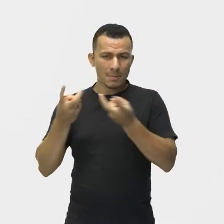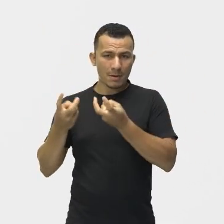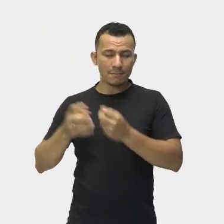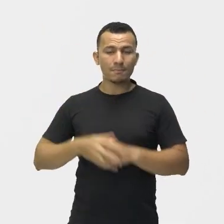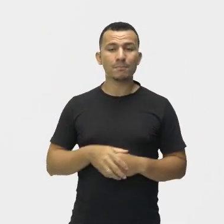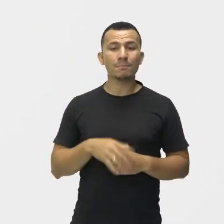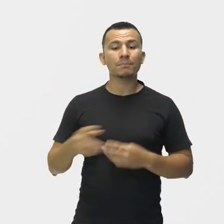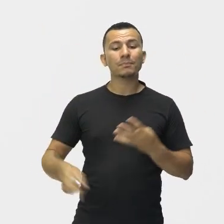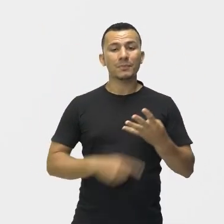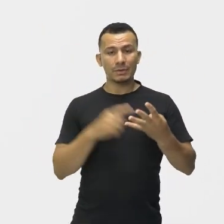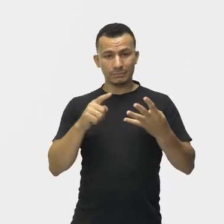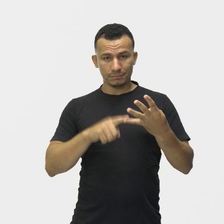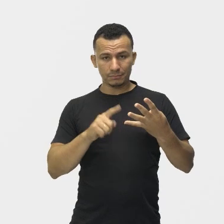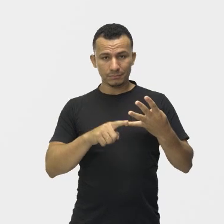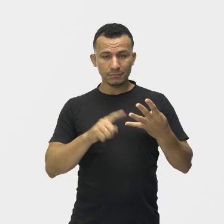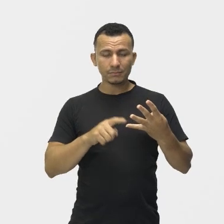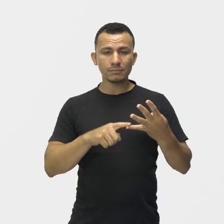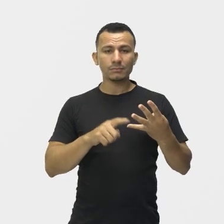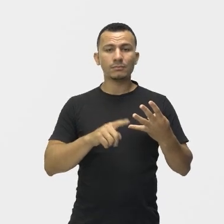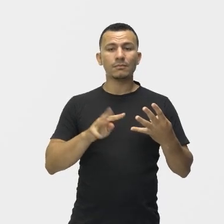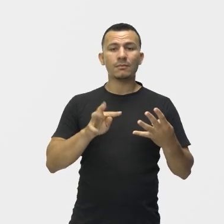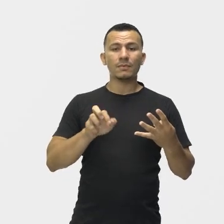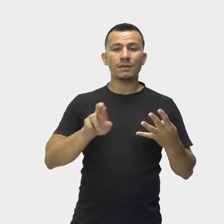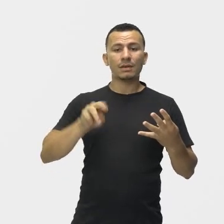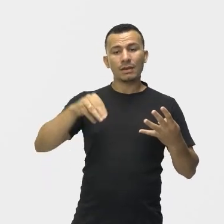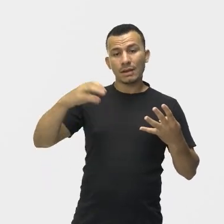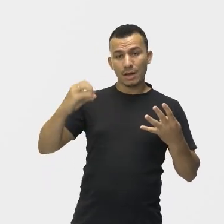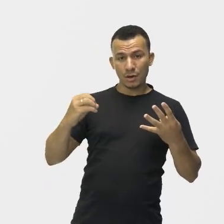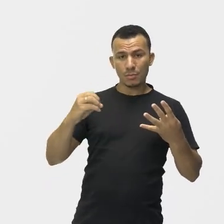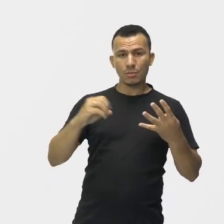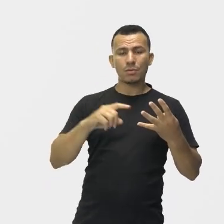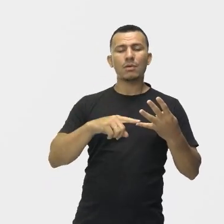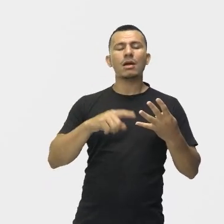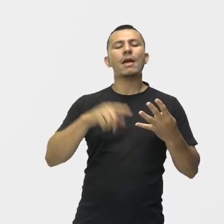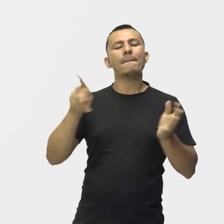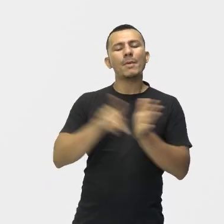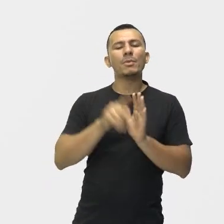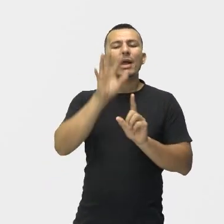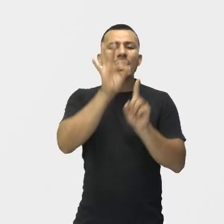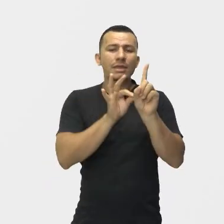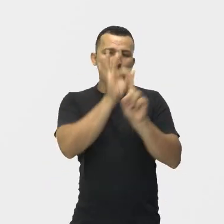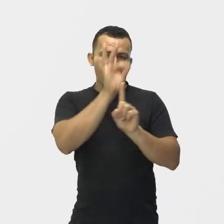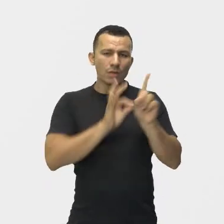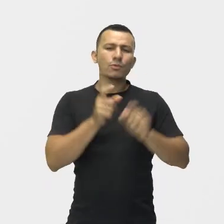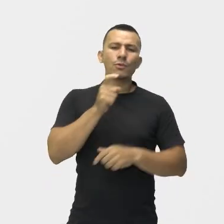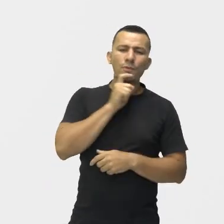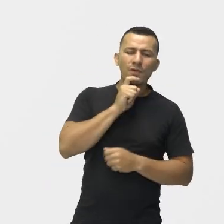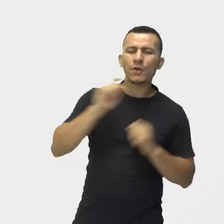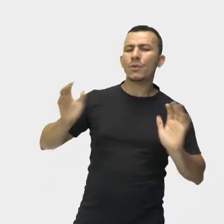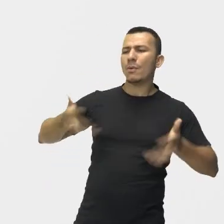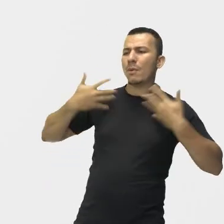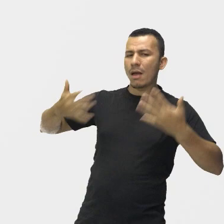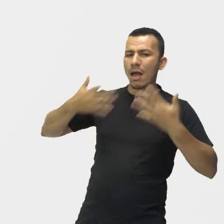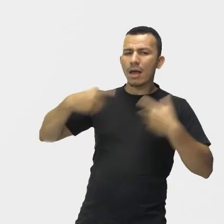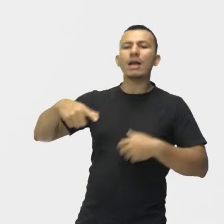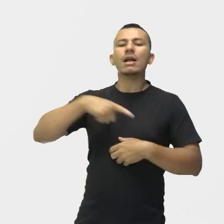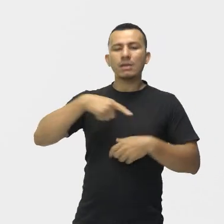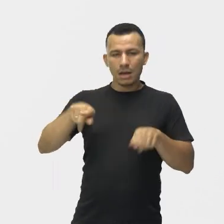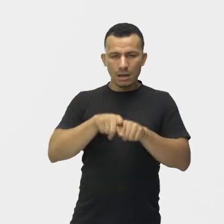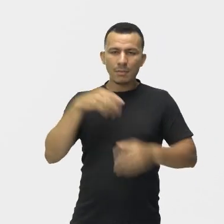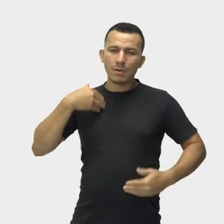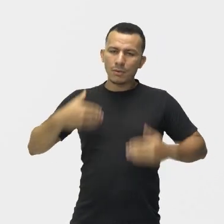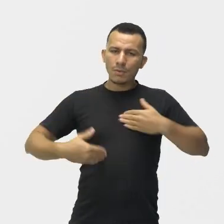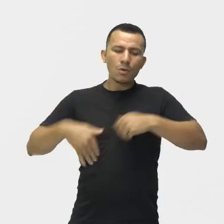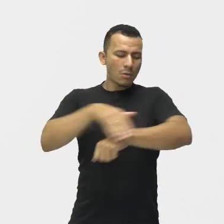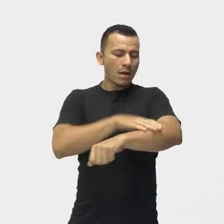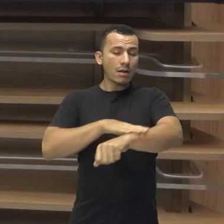os termorreceptores, né? O termo, ele está relacionado com calor, então ele também vai estar presente na nossa pele, né?